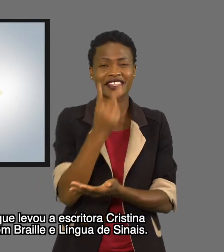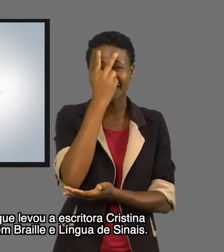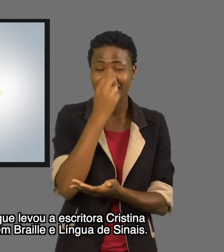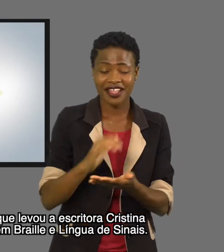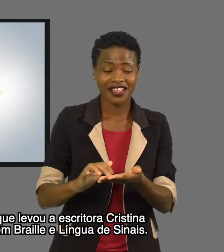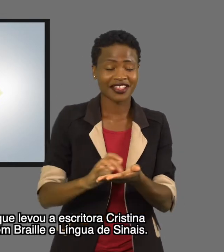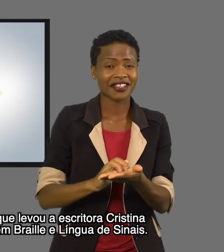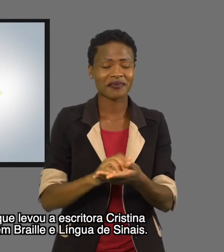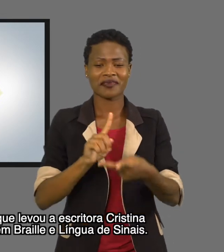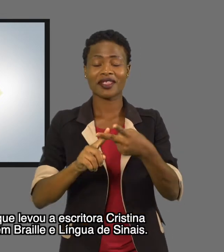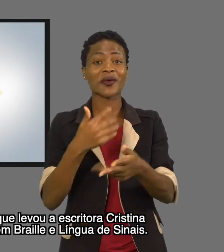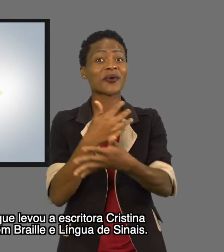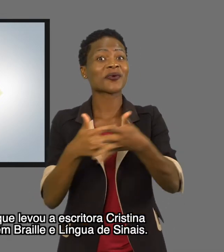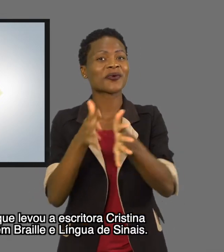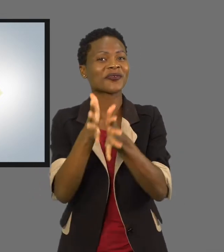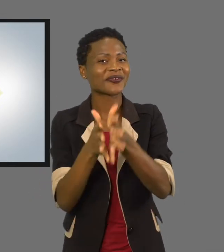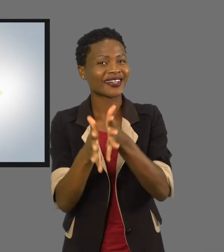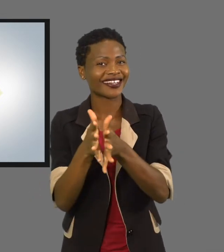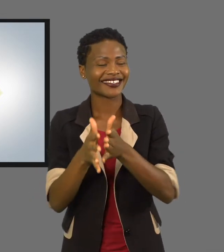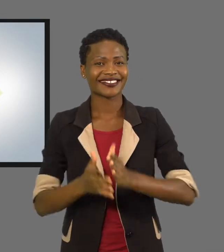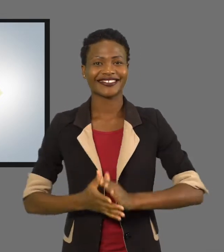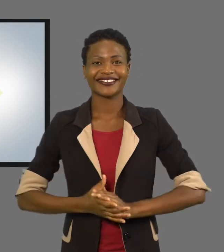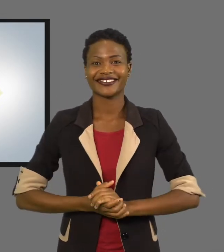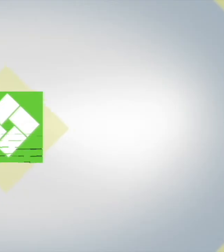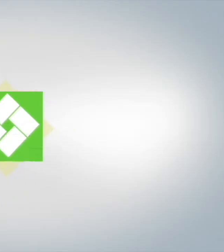livros em braile e língua de sinais.